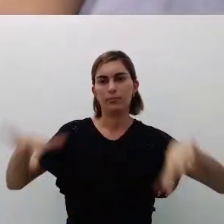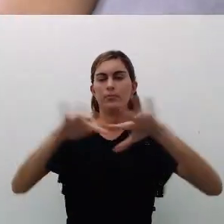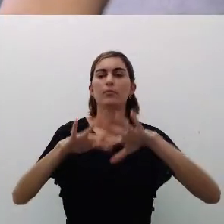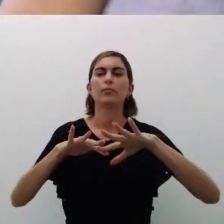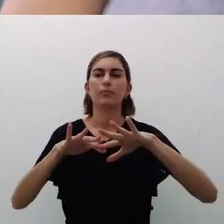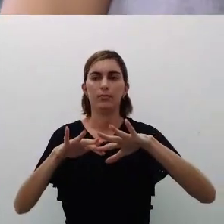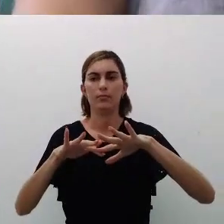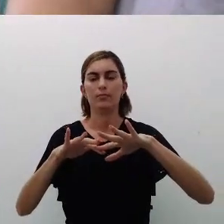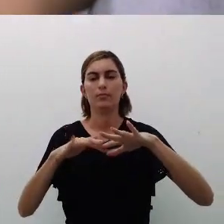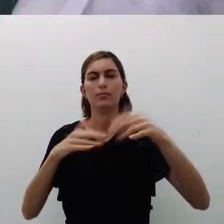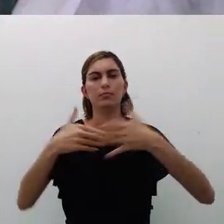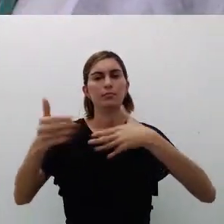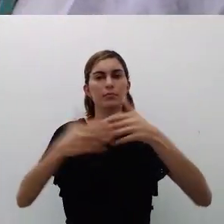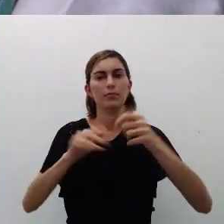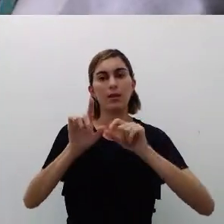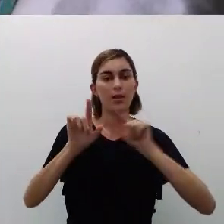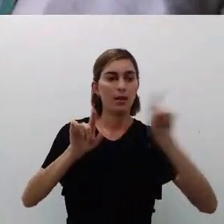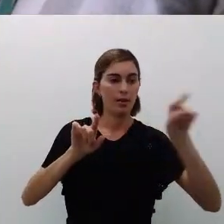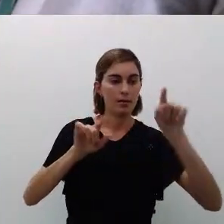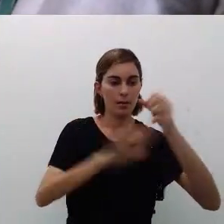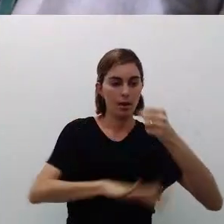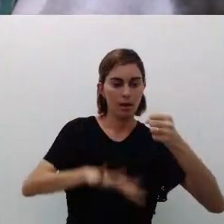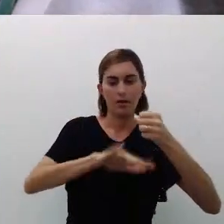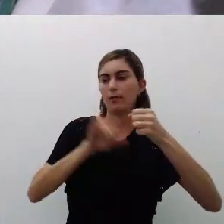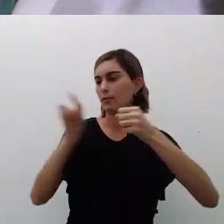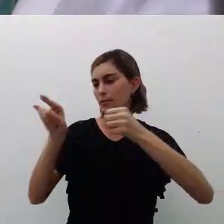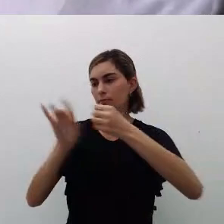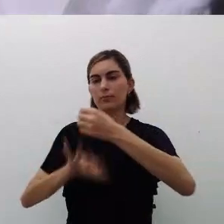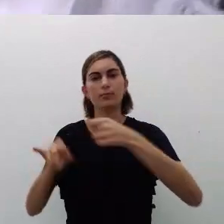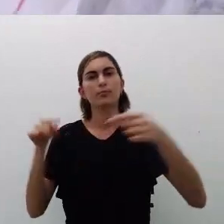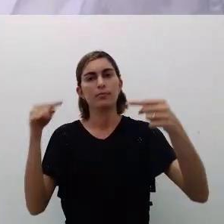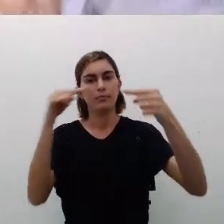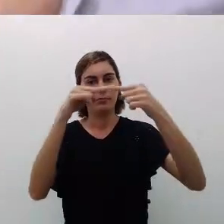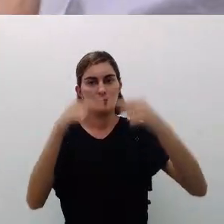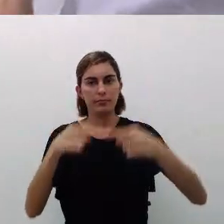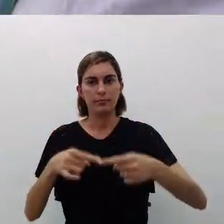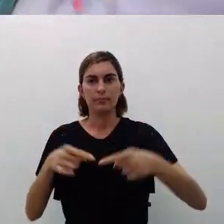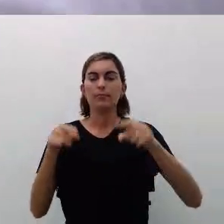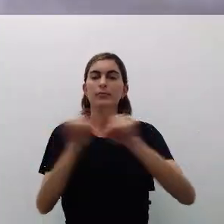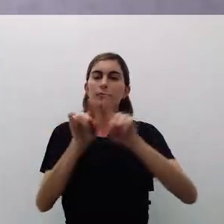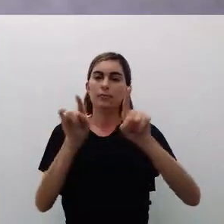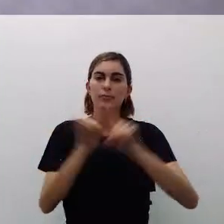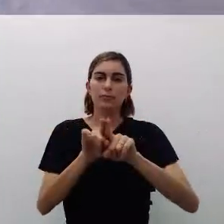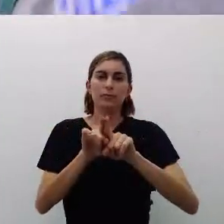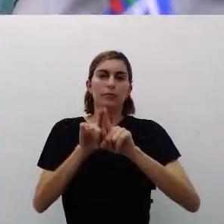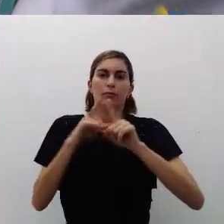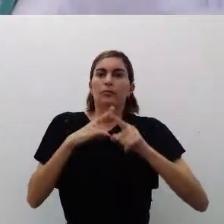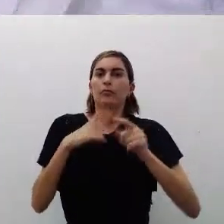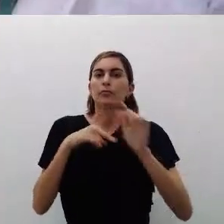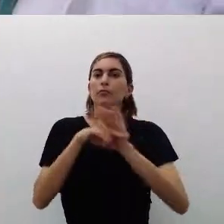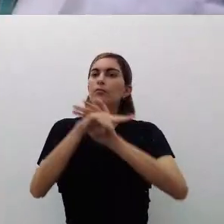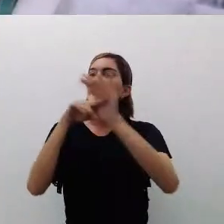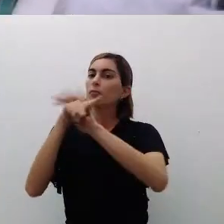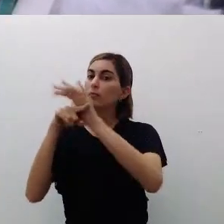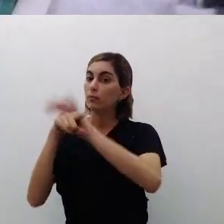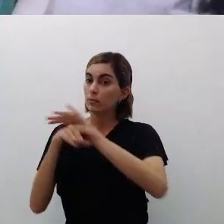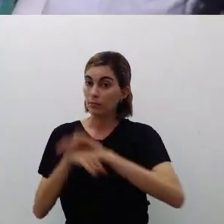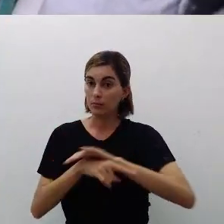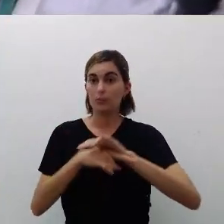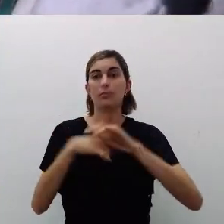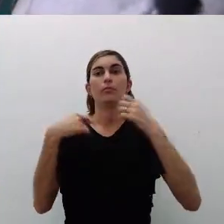aquela área, mas também, se eu tinha analisado, dentro da regra